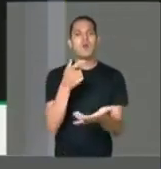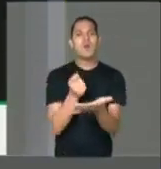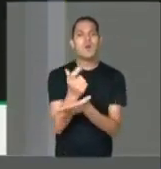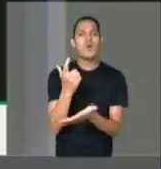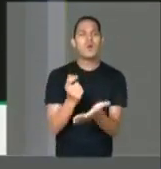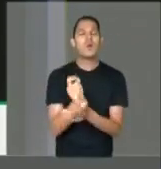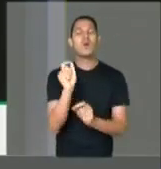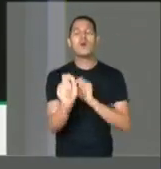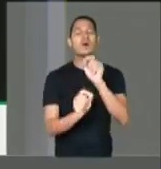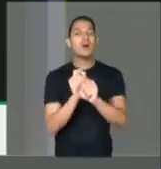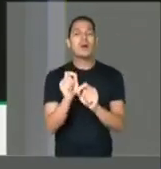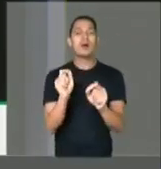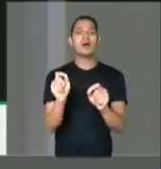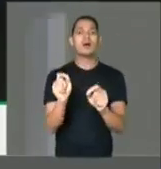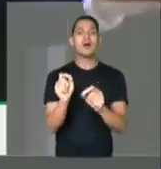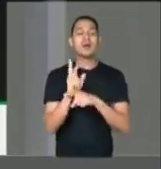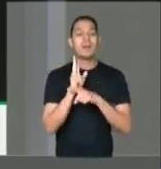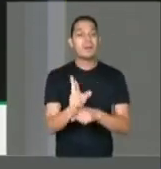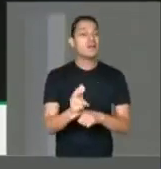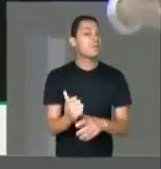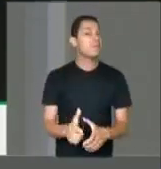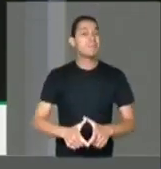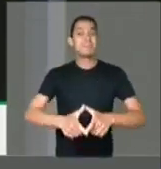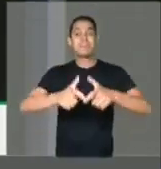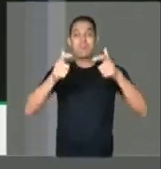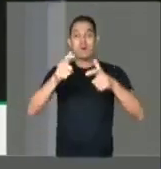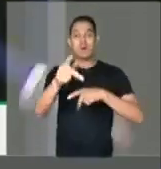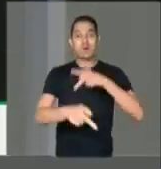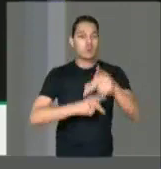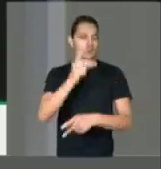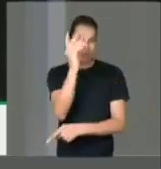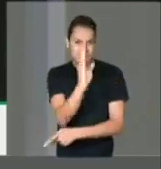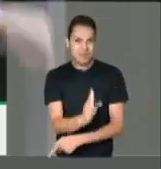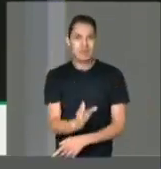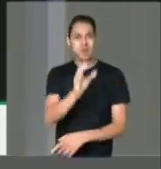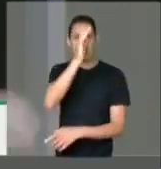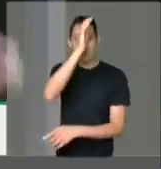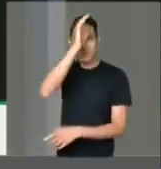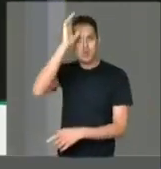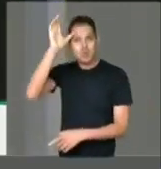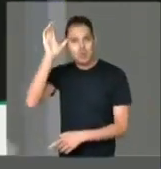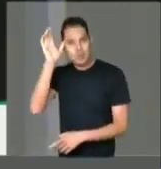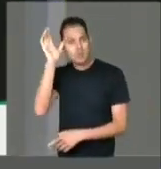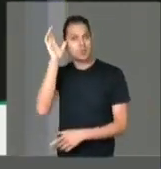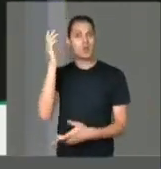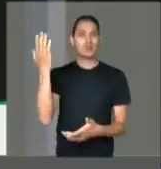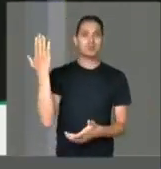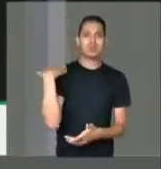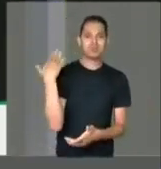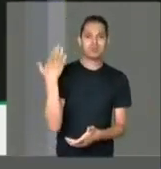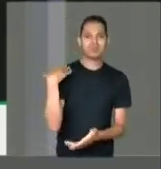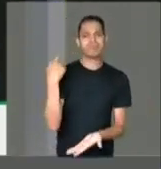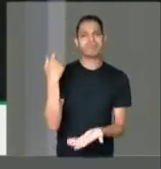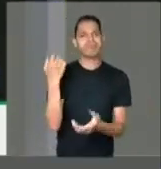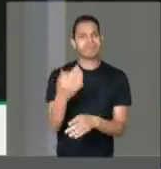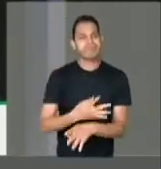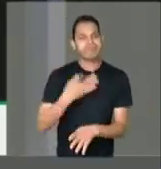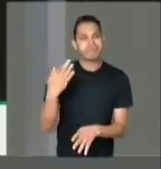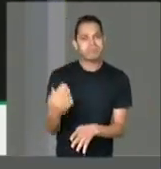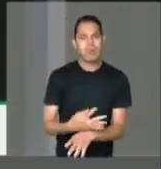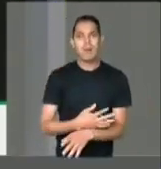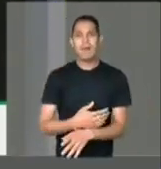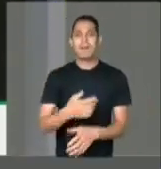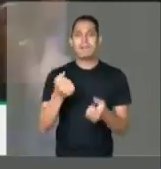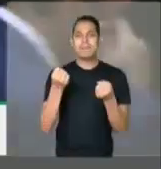consumo, representa a maioria do povo brasileiro, dos consumidores, que estão carregando no seu lombo uma das